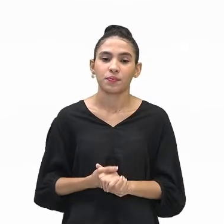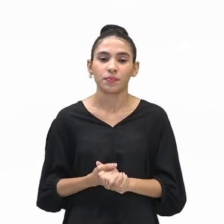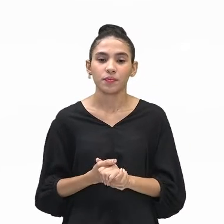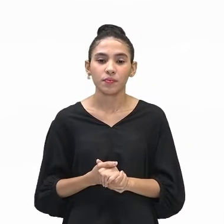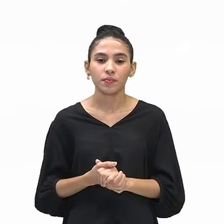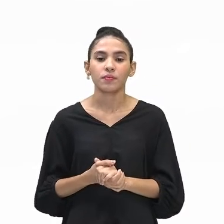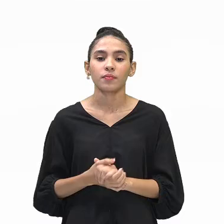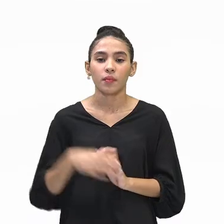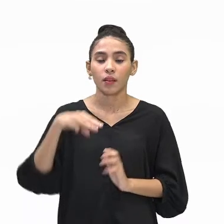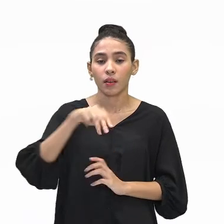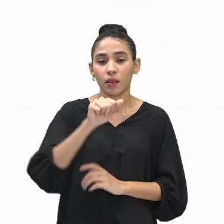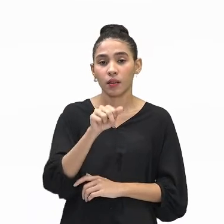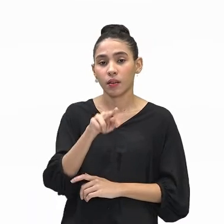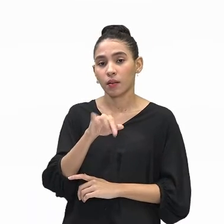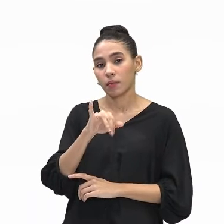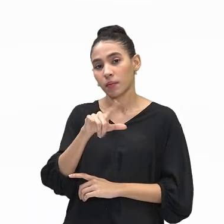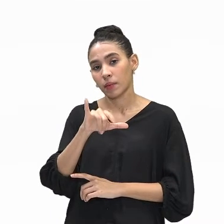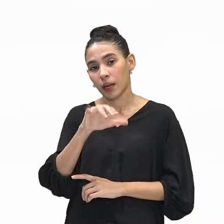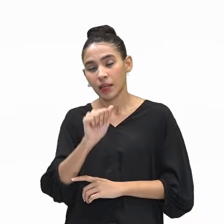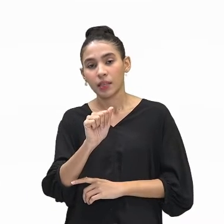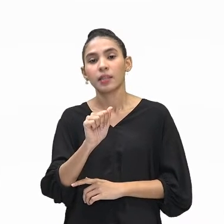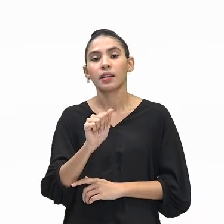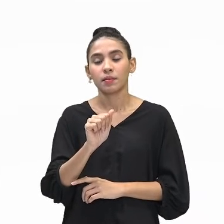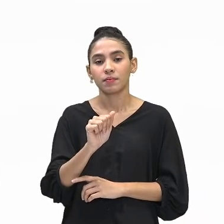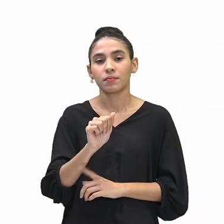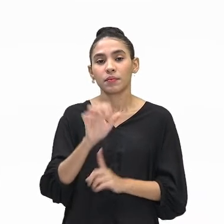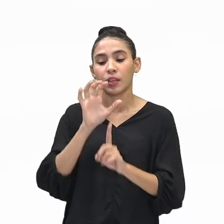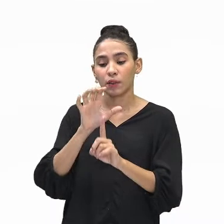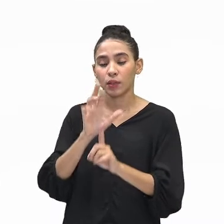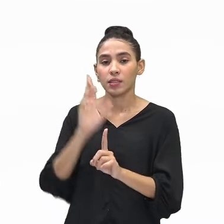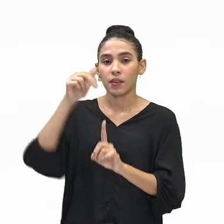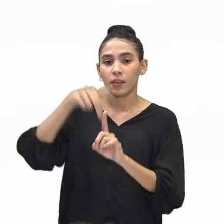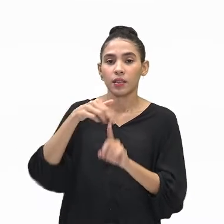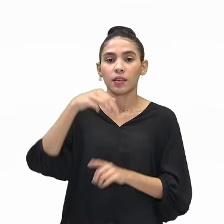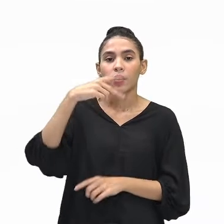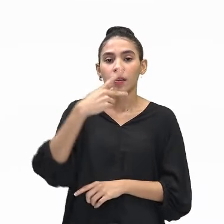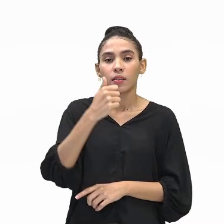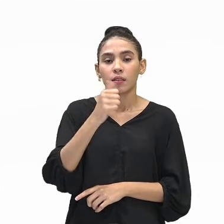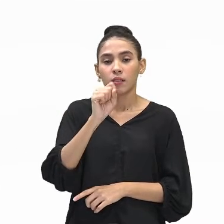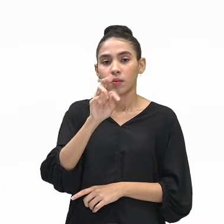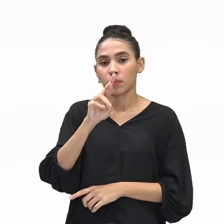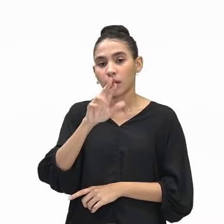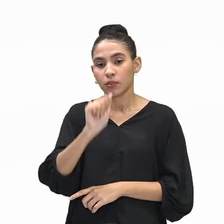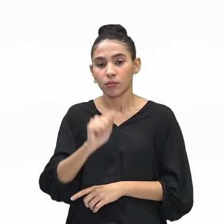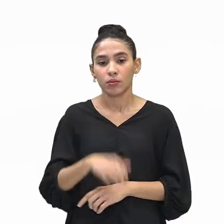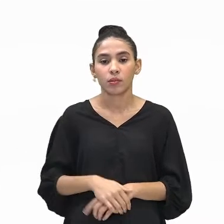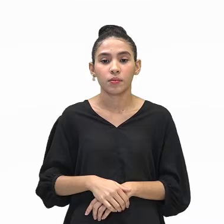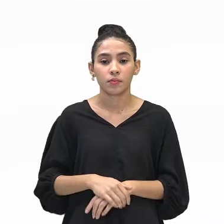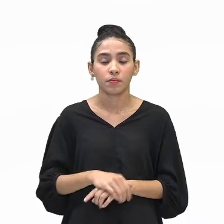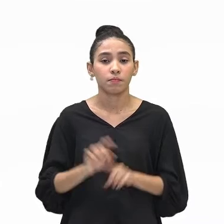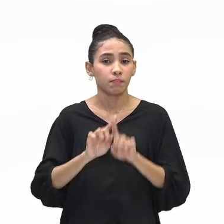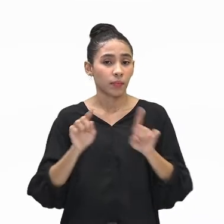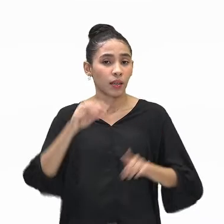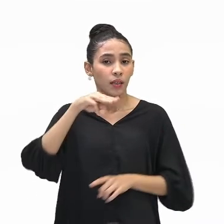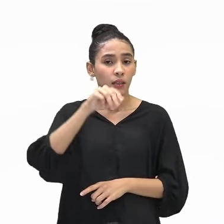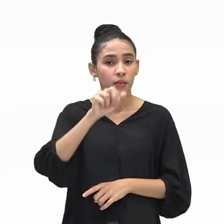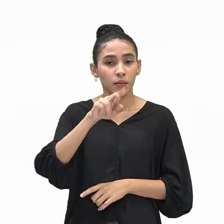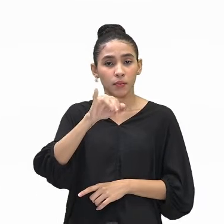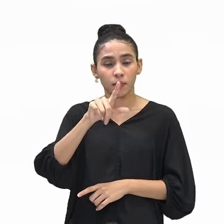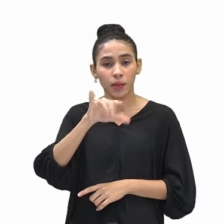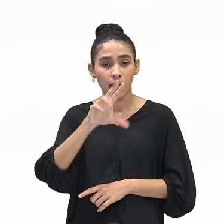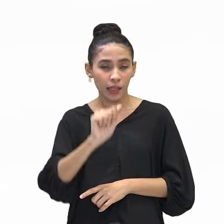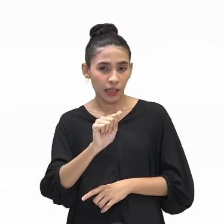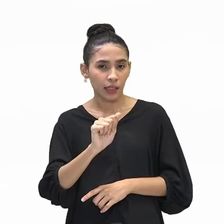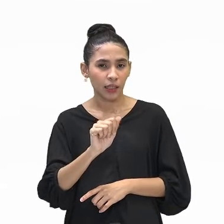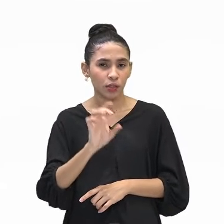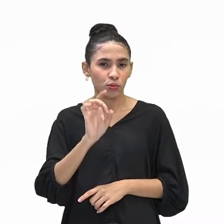que Marília é chamada de pastora. Vale lembrar também que Marília de Disseu não foi só uma pessoa, tá, gente, que apareceu aí